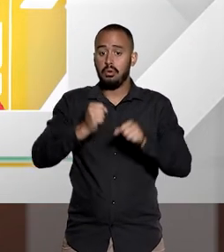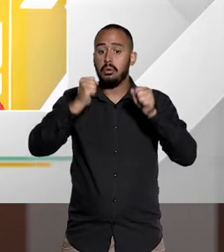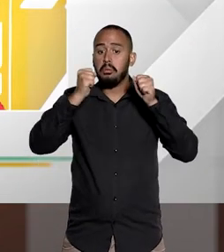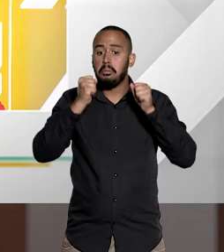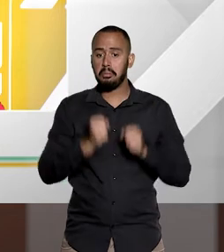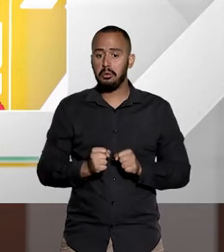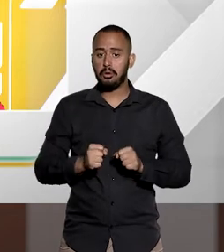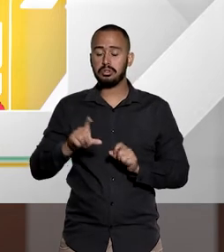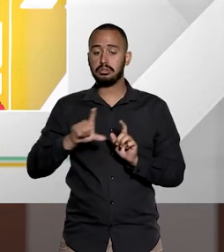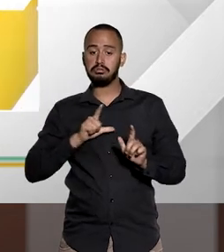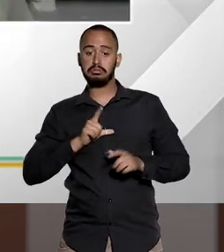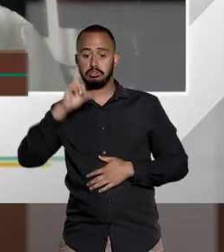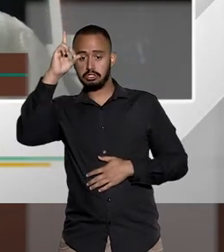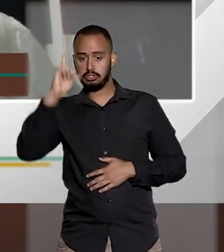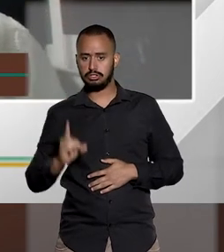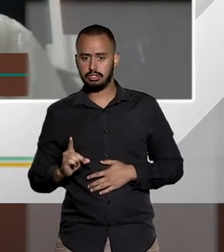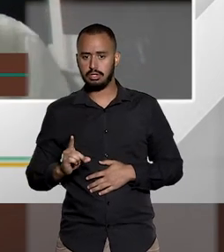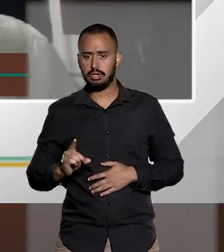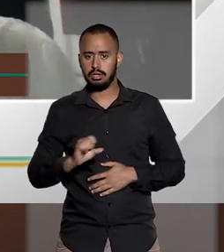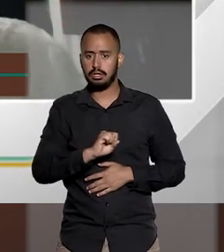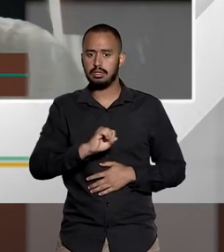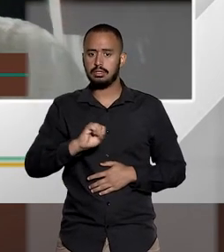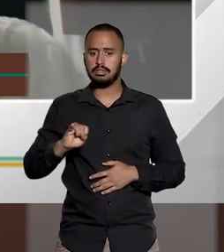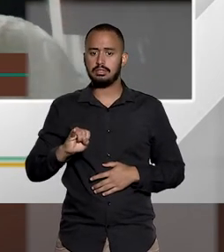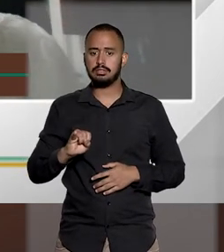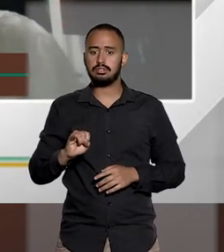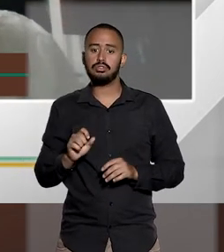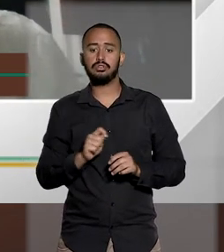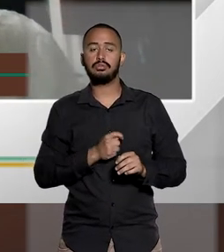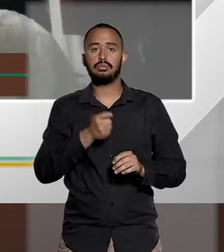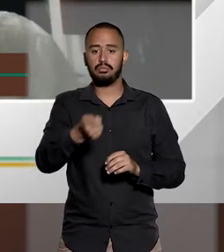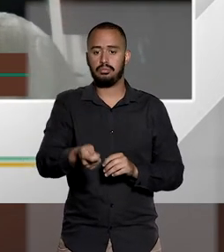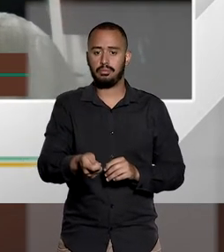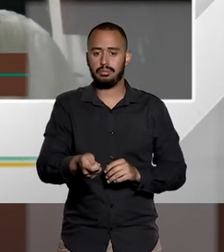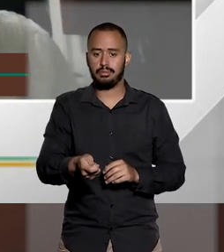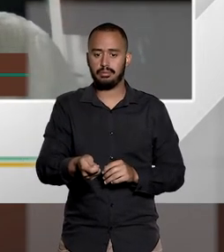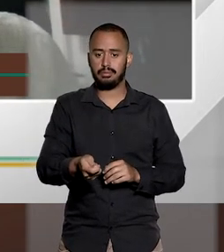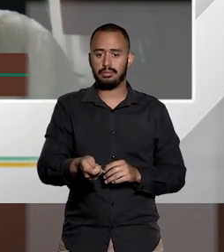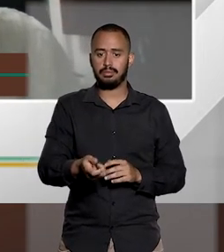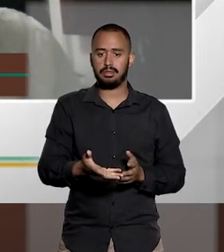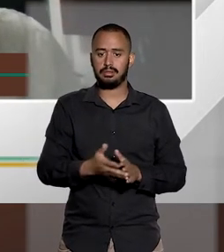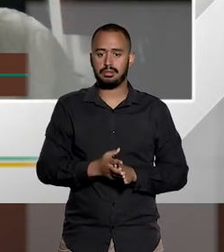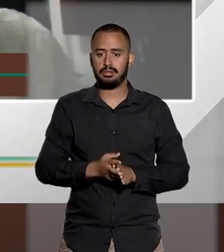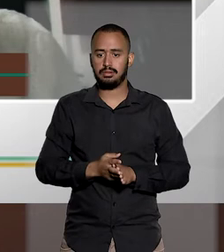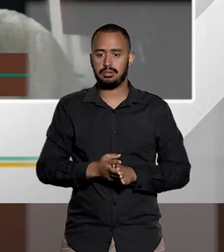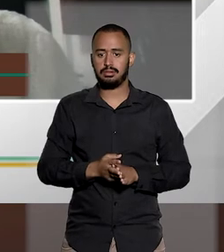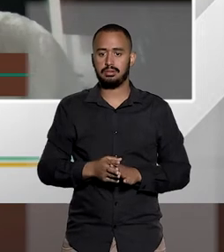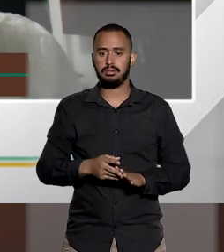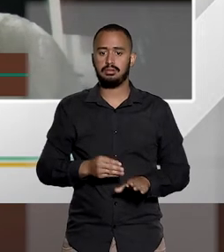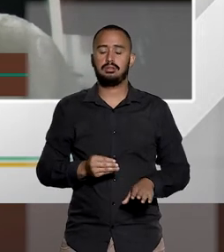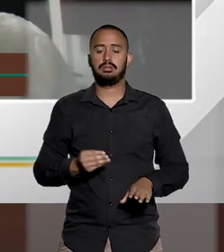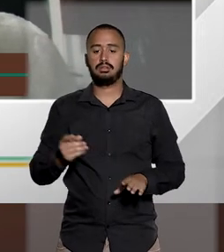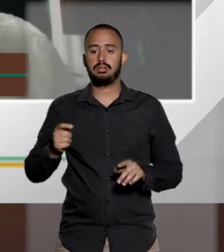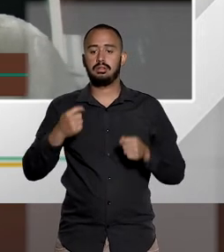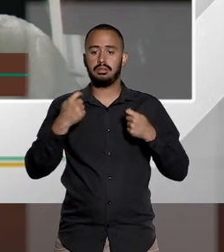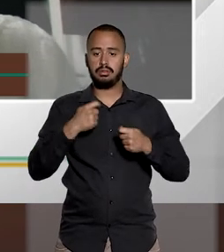tem o direito. É evidente que ele não extingue assim automaticamente. Ele tem que ir à